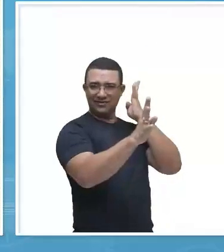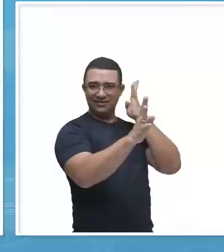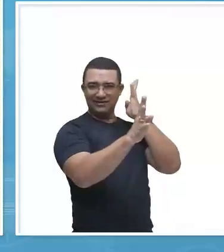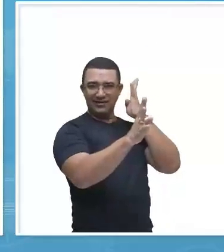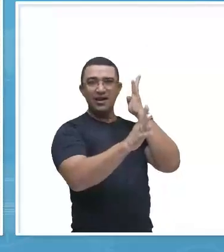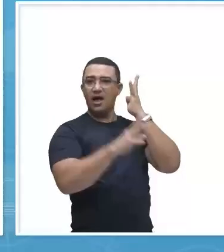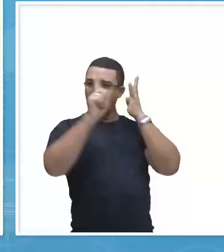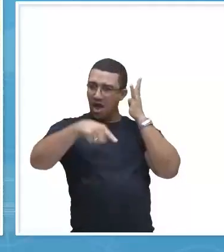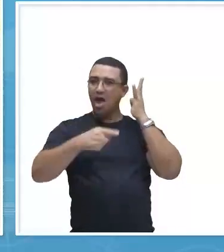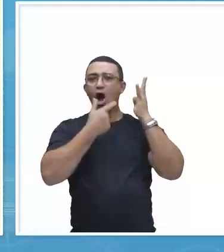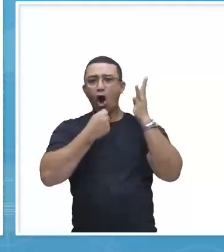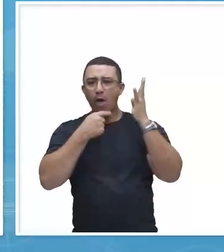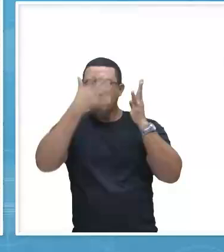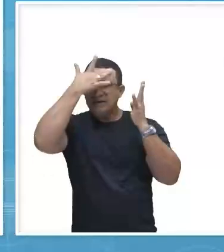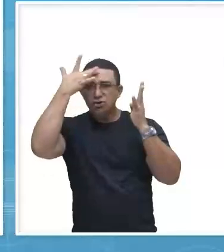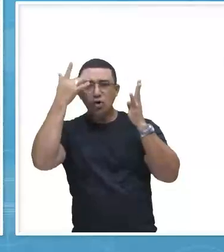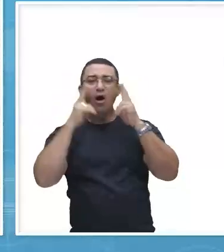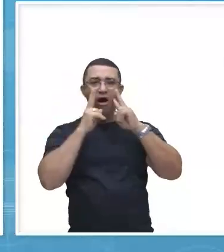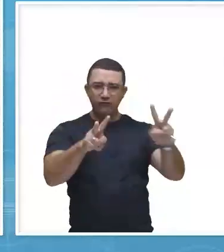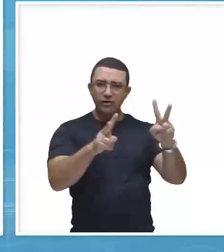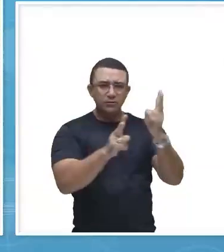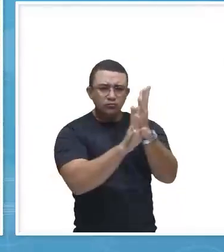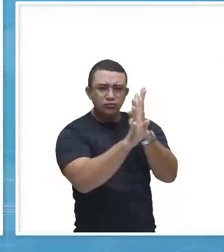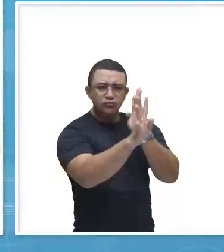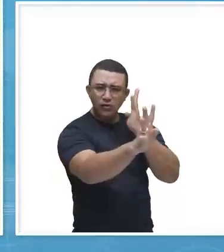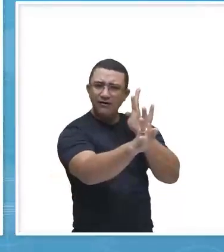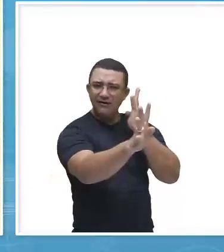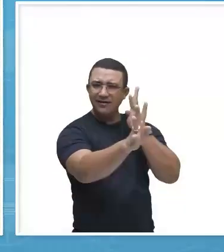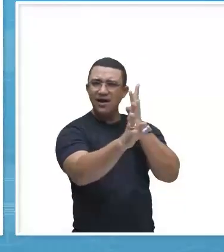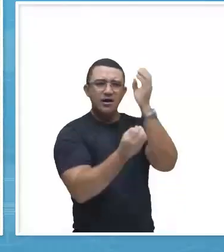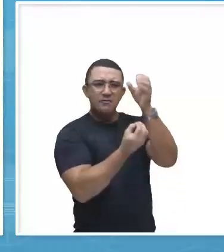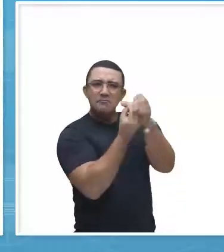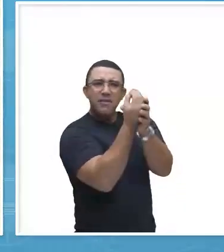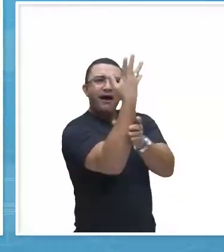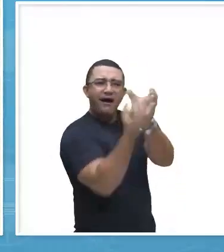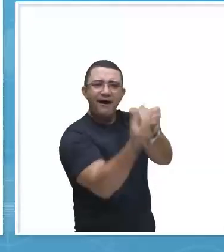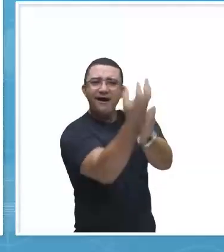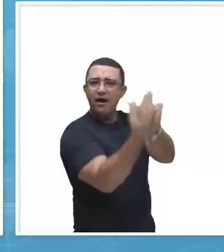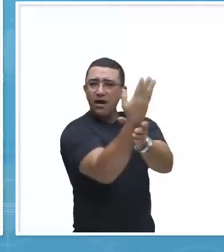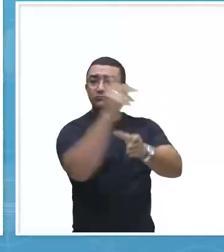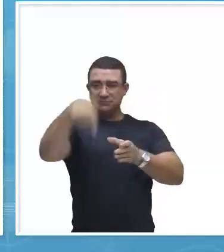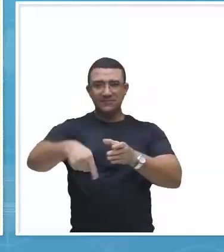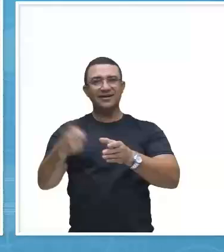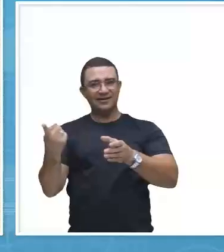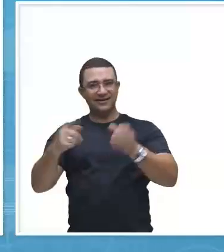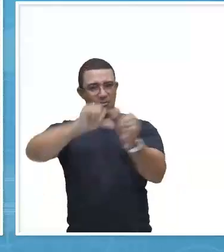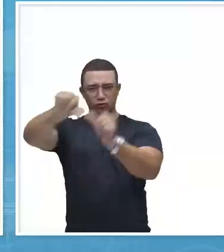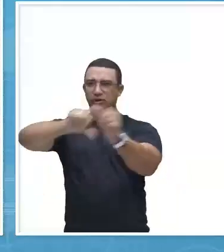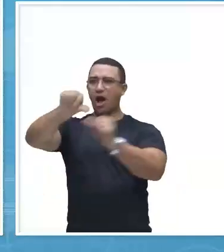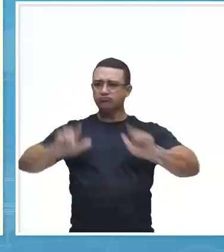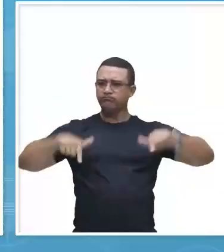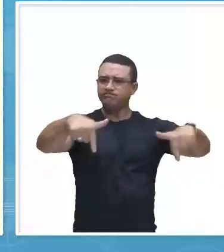área tratada. As pessoas estão observando essa área, né? Foram modificadas pela ação do homem. E aí,